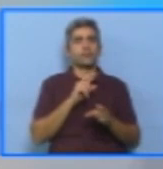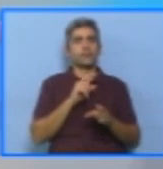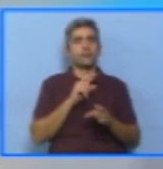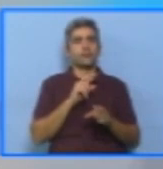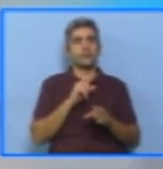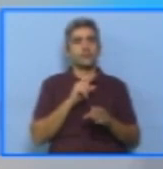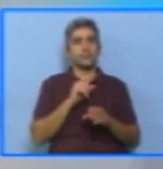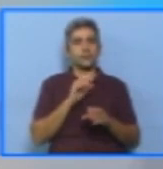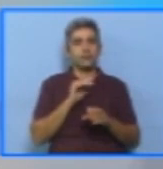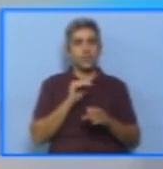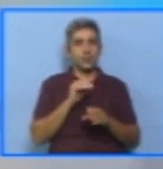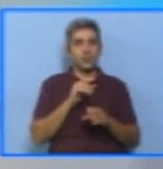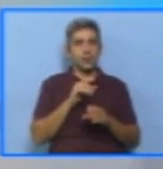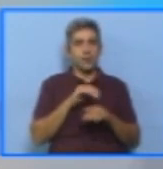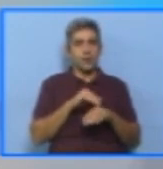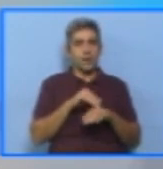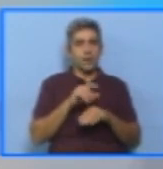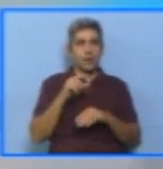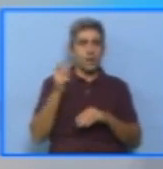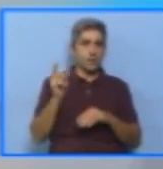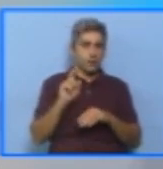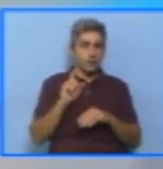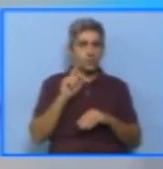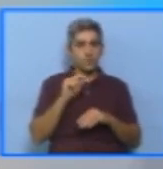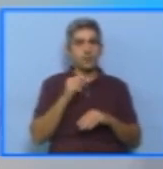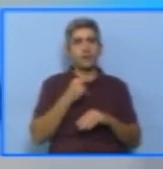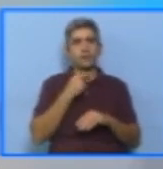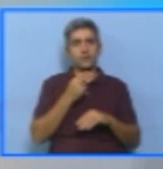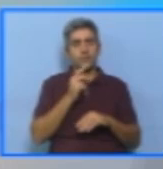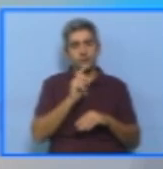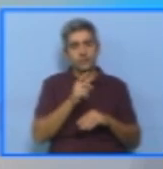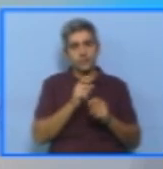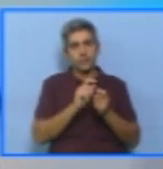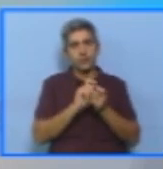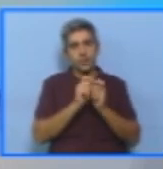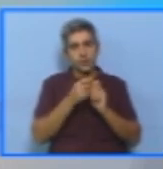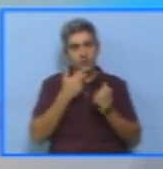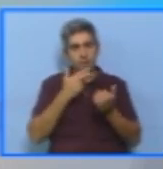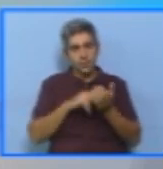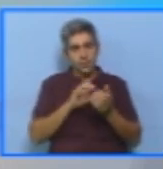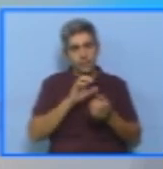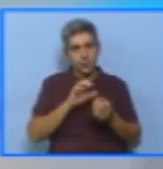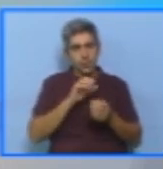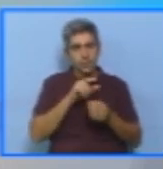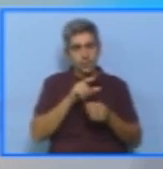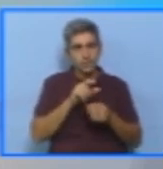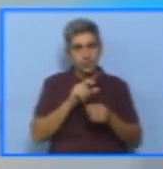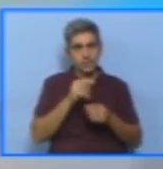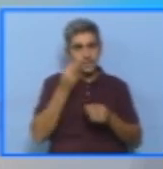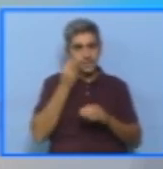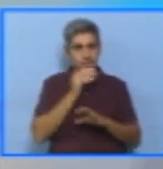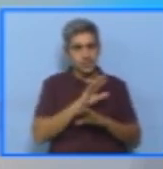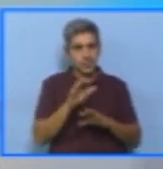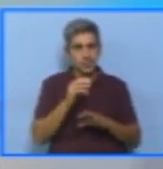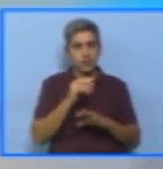no pé da letra e na culpabilidade alheia, mas tendo vós de mudar verdadeiramente a vossa forma de ser. Para